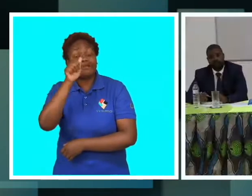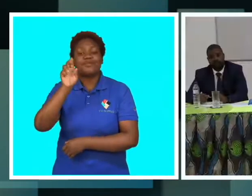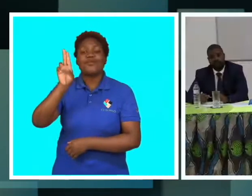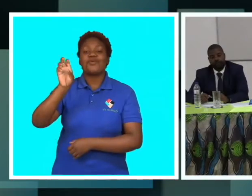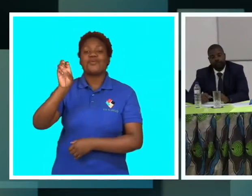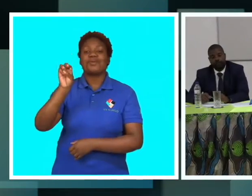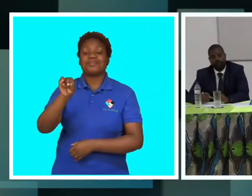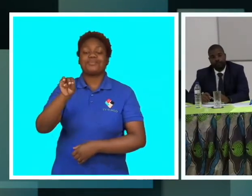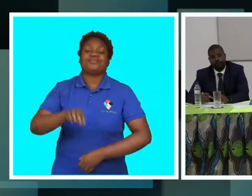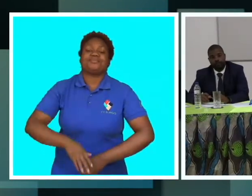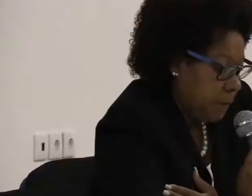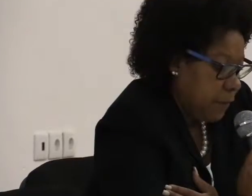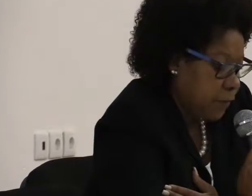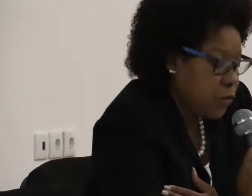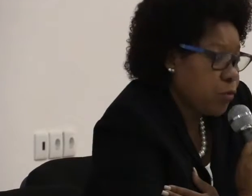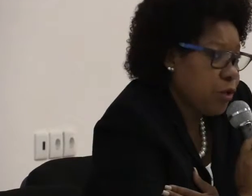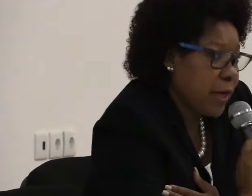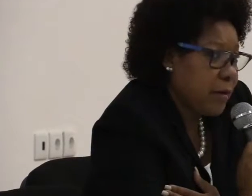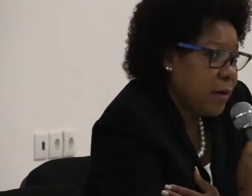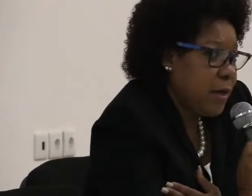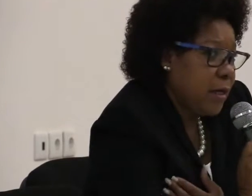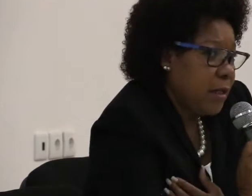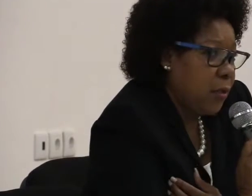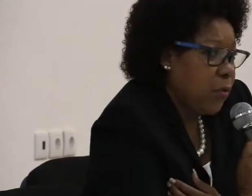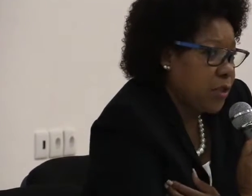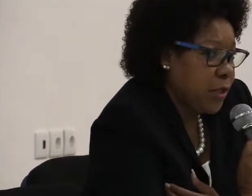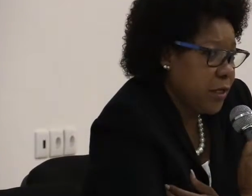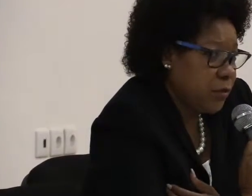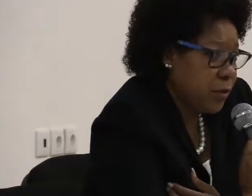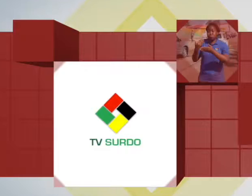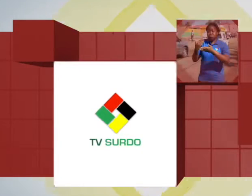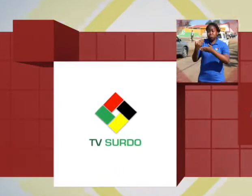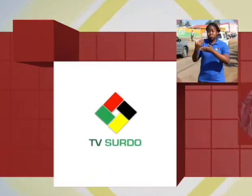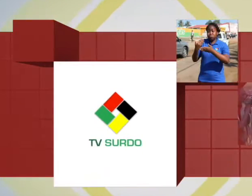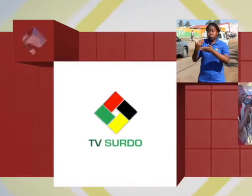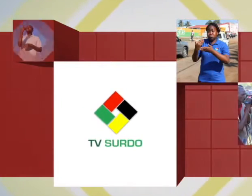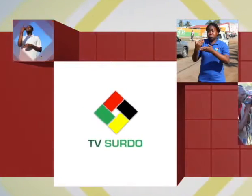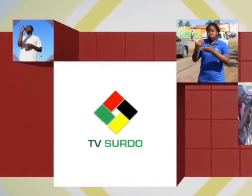parceria com a Faculdade de Direito da Universidade Eduardo Mundiano.